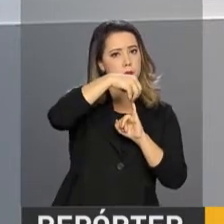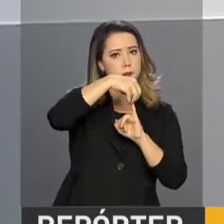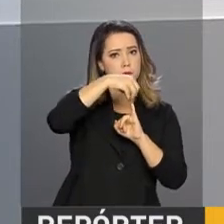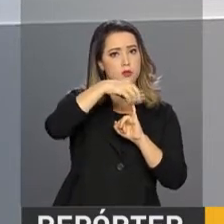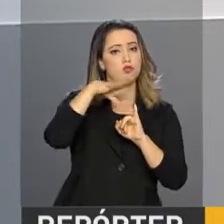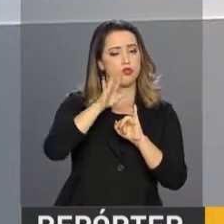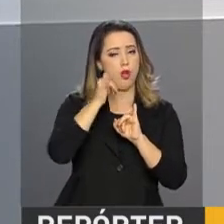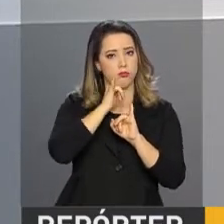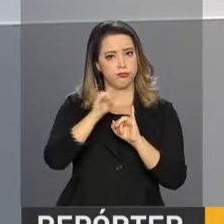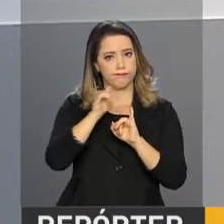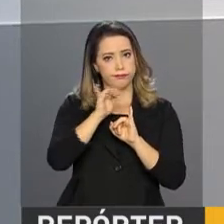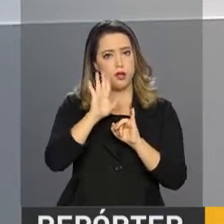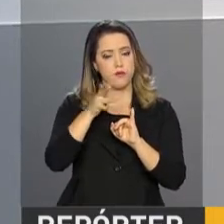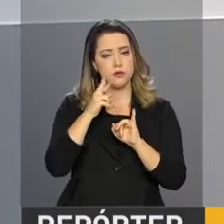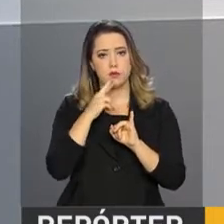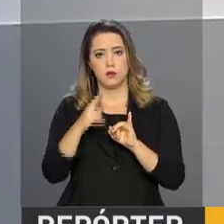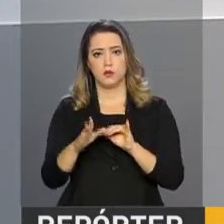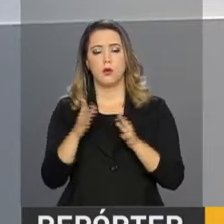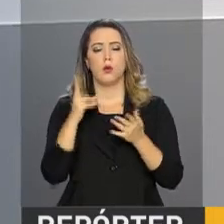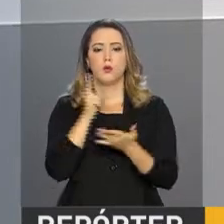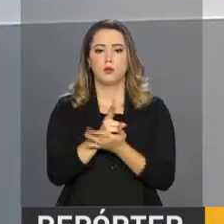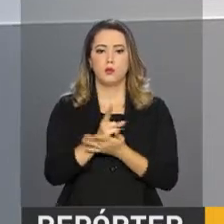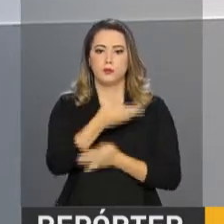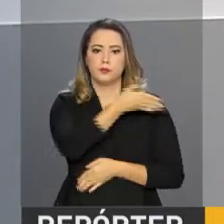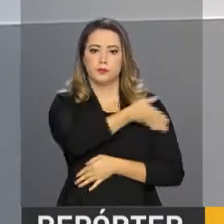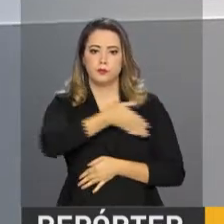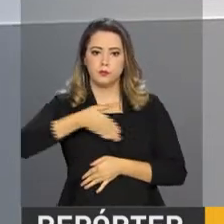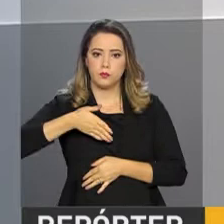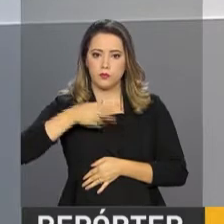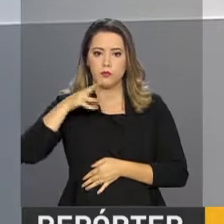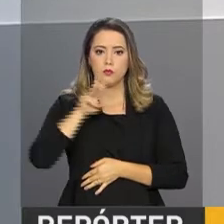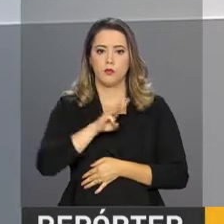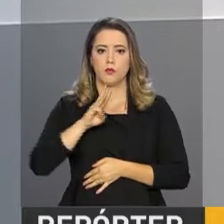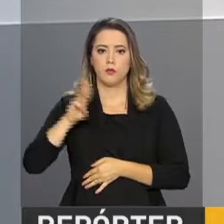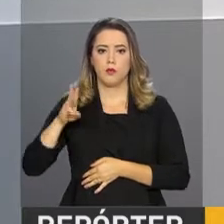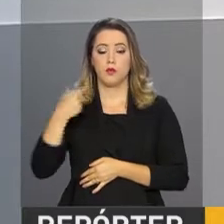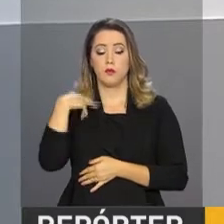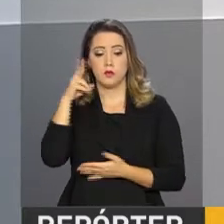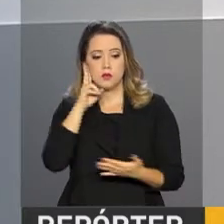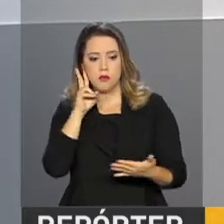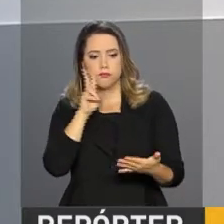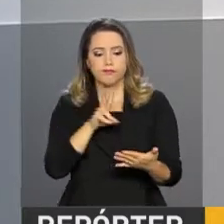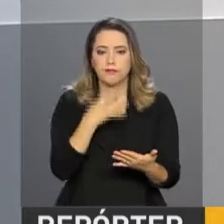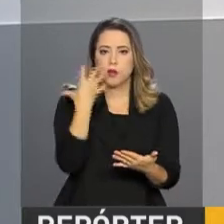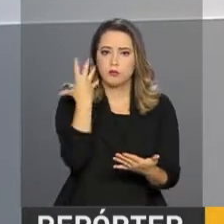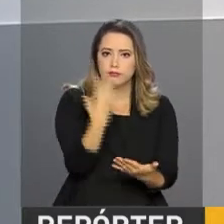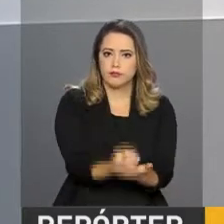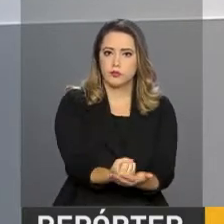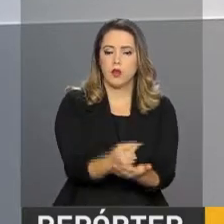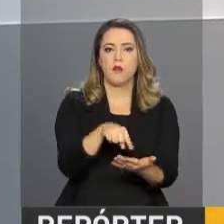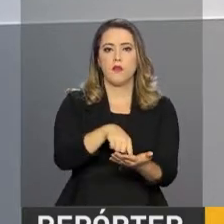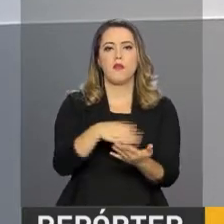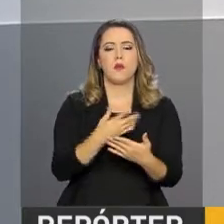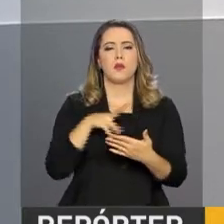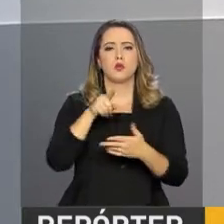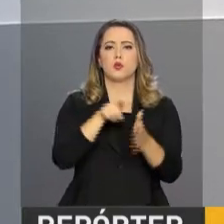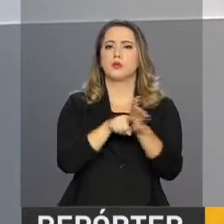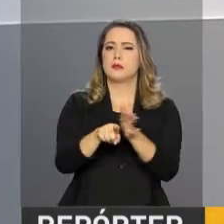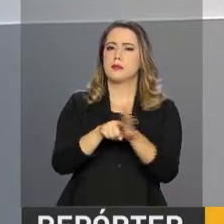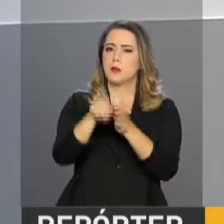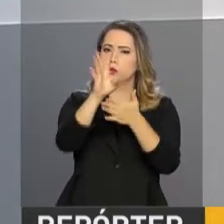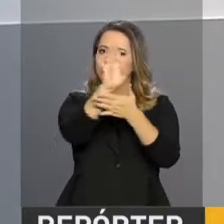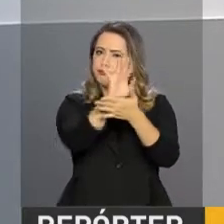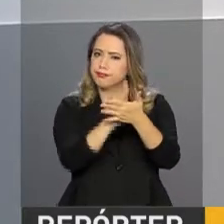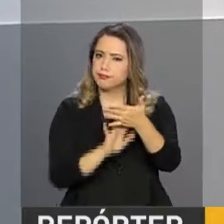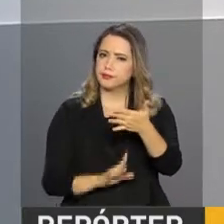inep no mesmo endereço que você vê na tela é possível fazer o download dos cadernos de questões ou seja foi